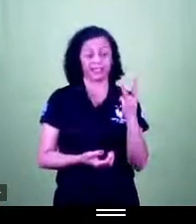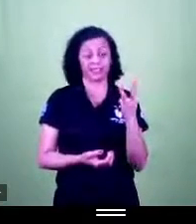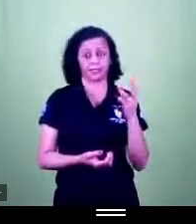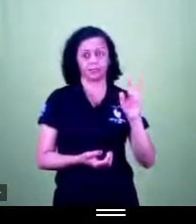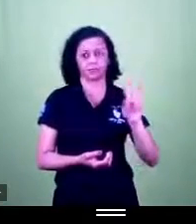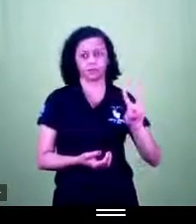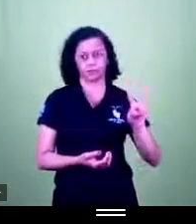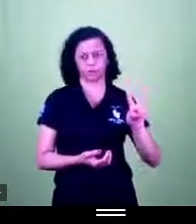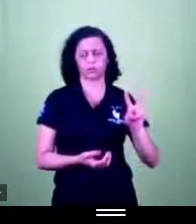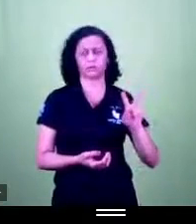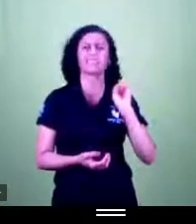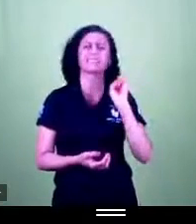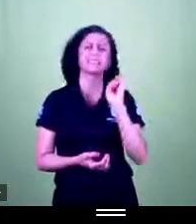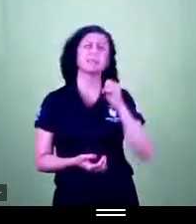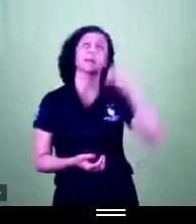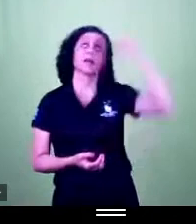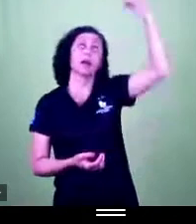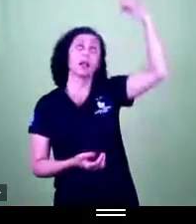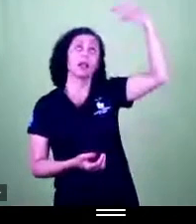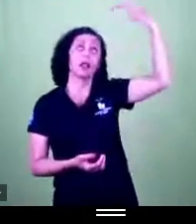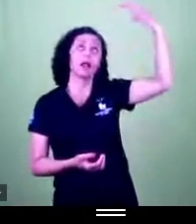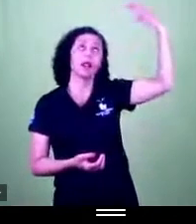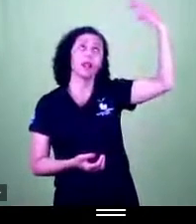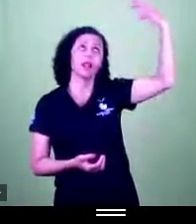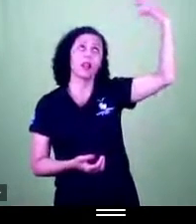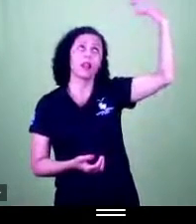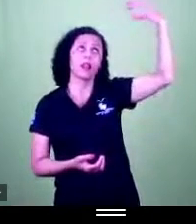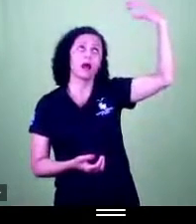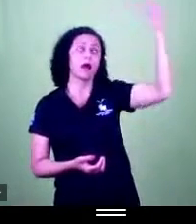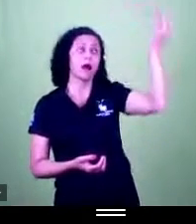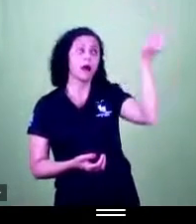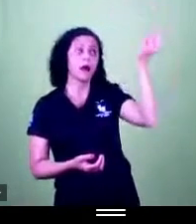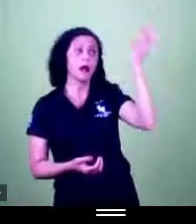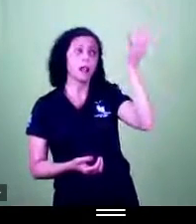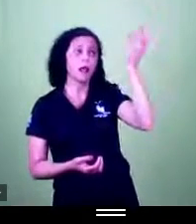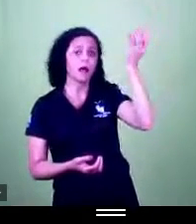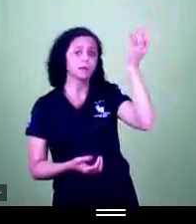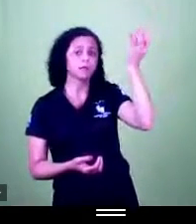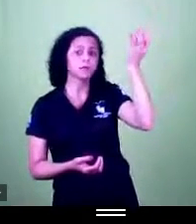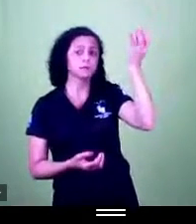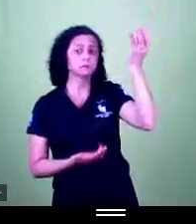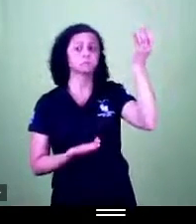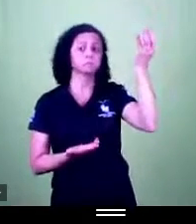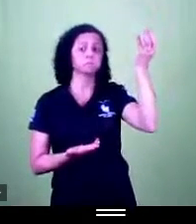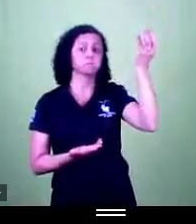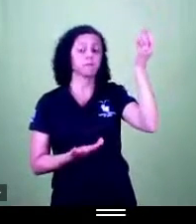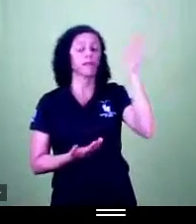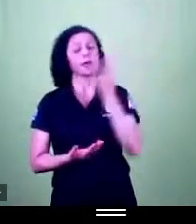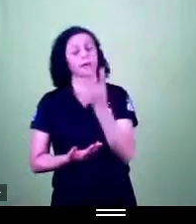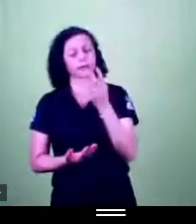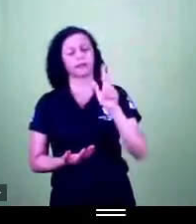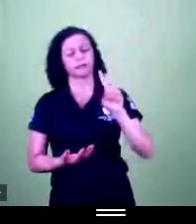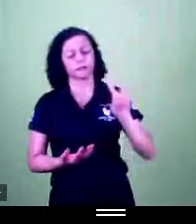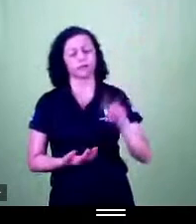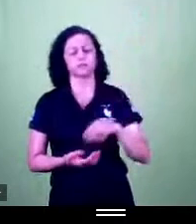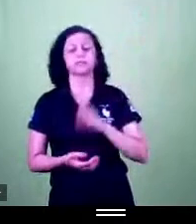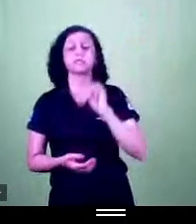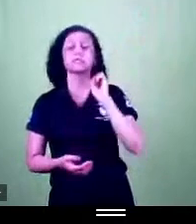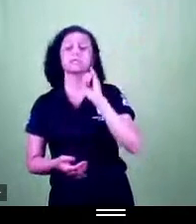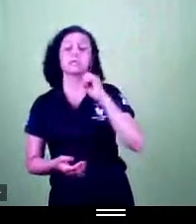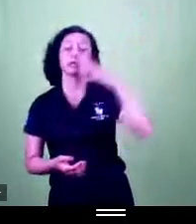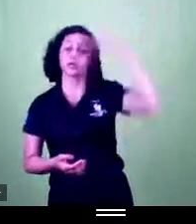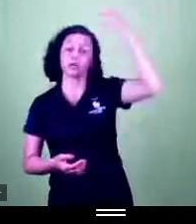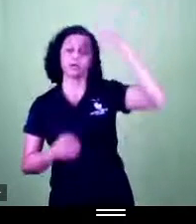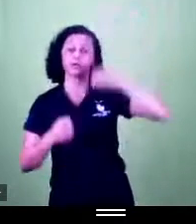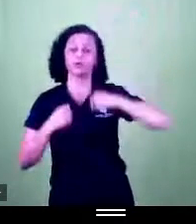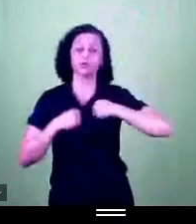eu ligar uma lâmpada, 3 volts. Se eu ligar um chuveiro, se fosse possível, a gente sabe que na prática isso não é possível, não é viável, porque se eu ligar um chuveiro numa fonte de